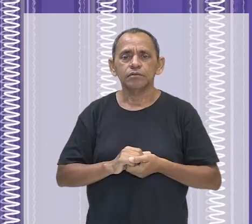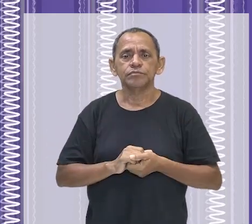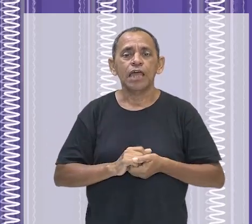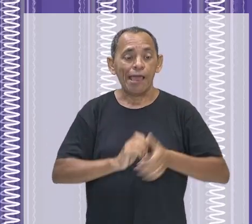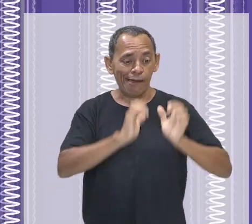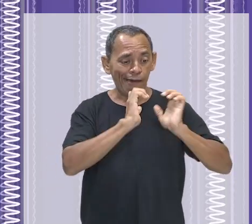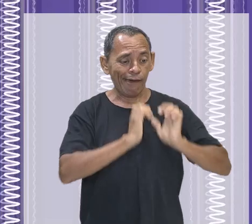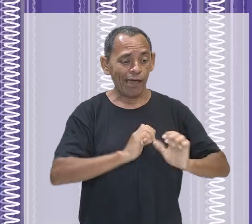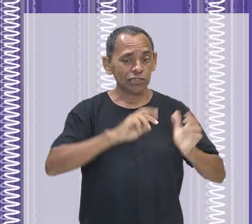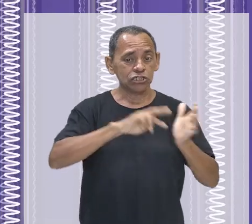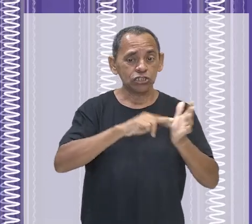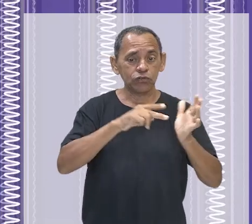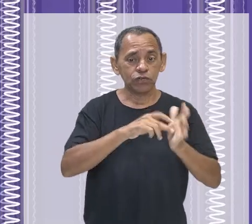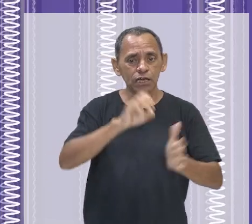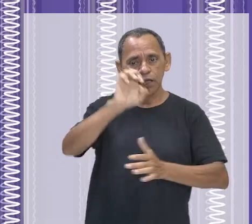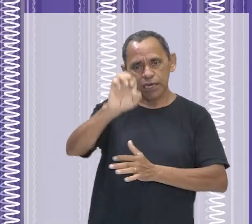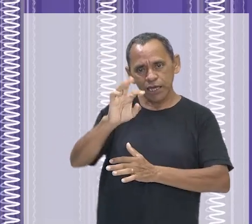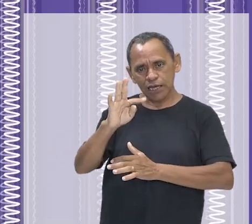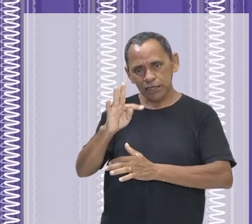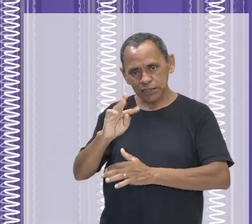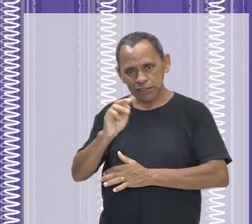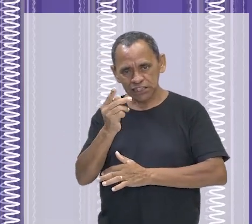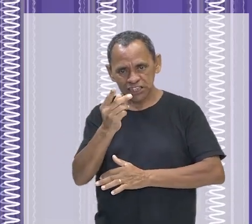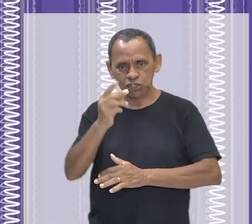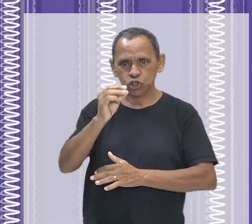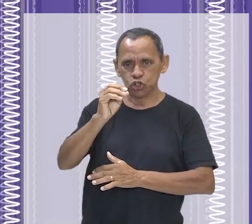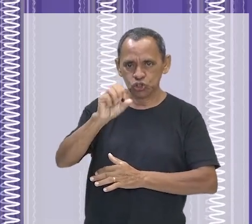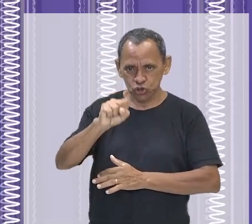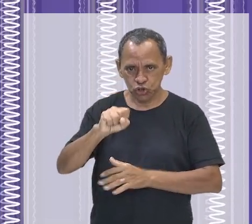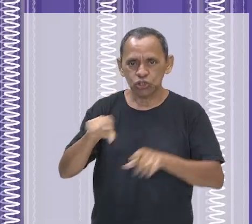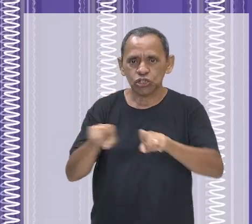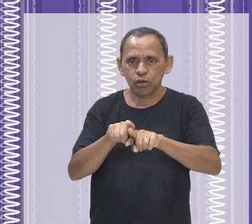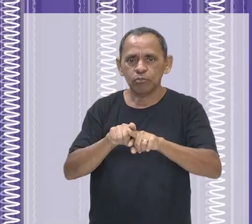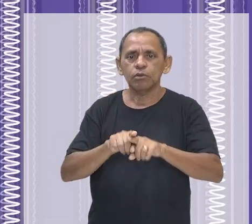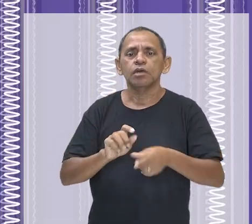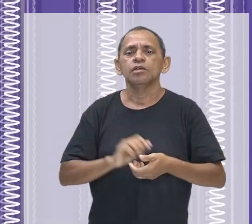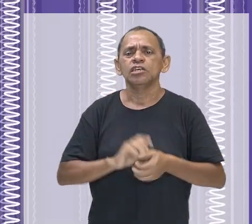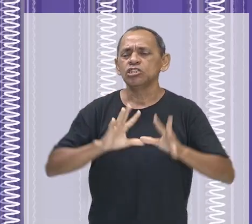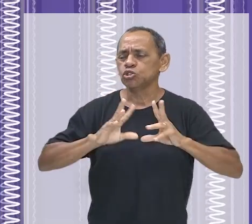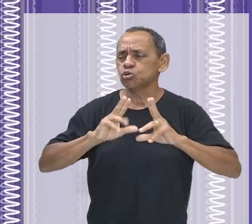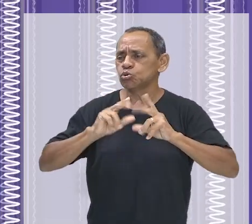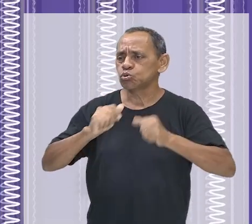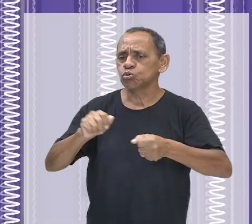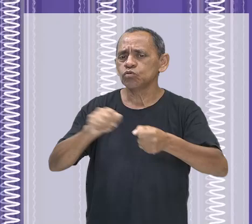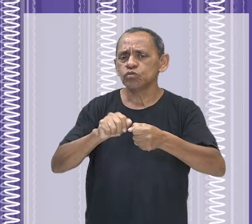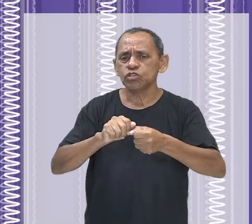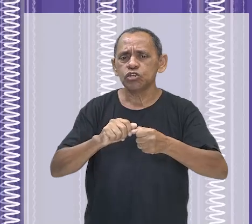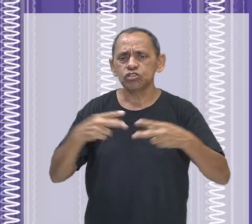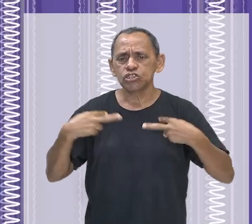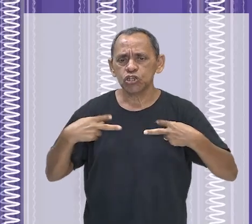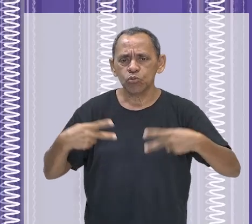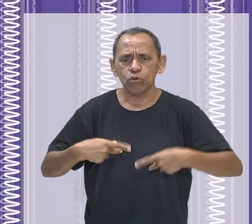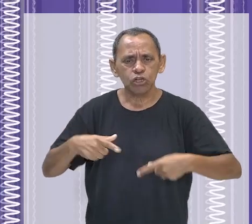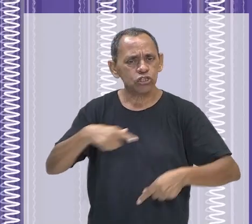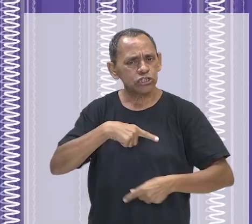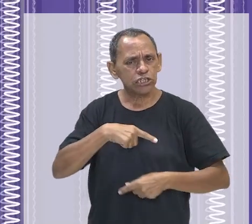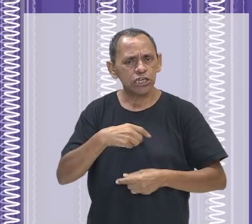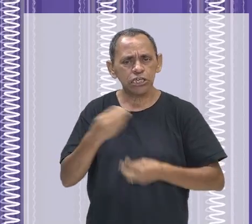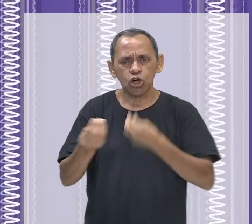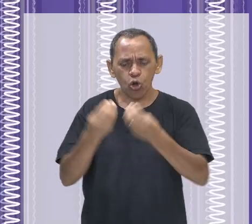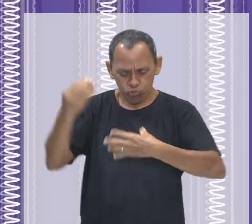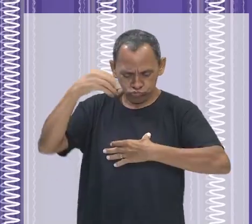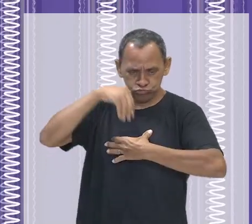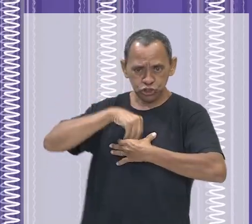a ver com aquilo que faz com que o ser humano possa ter como princípio para bem viver essa